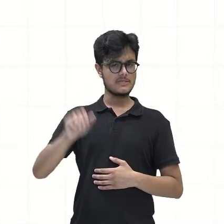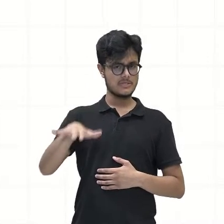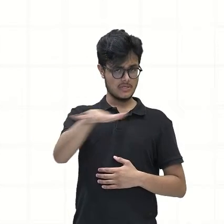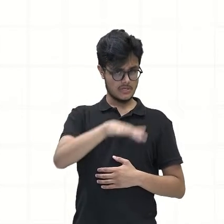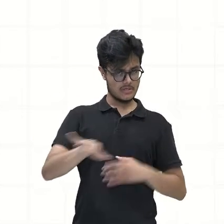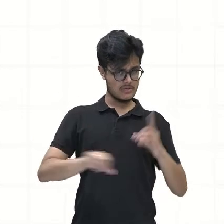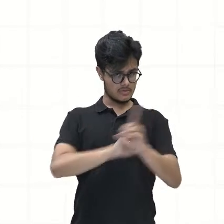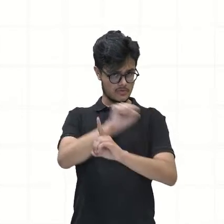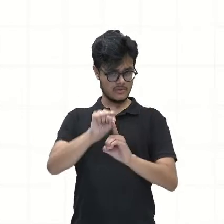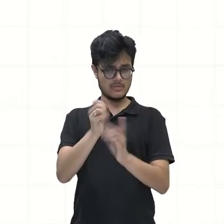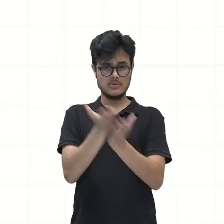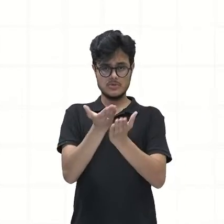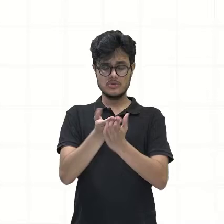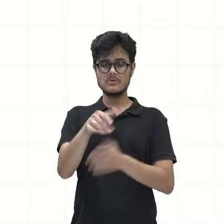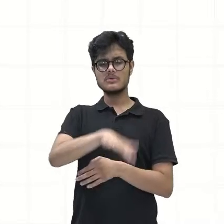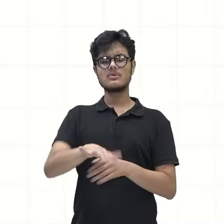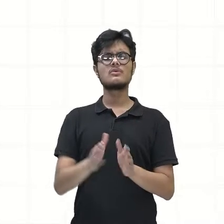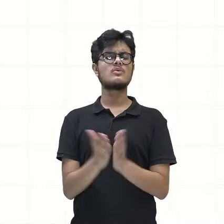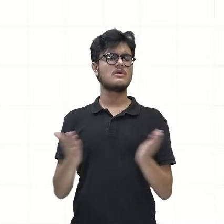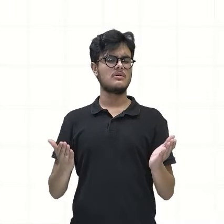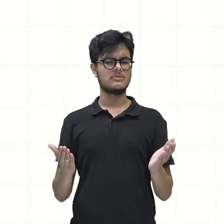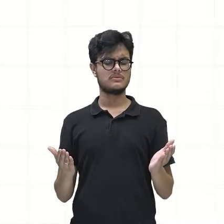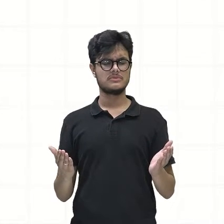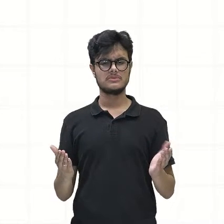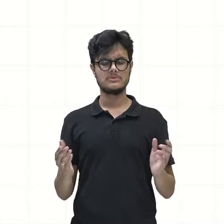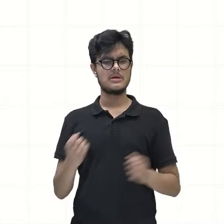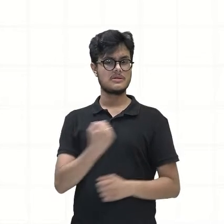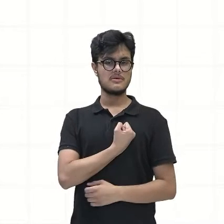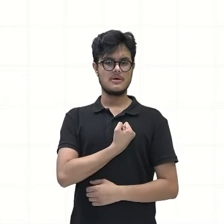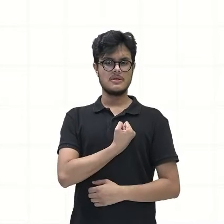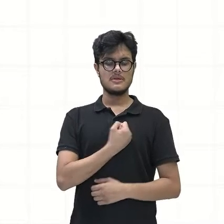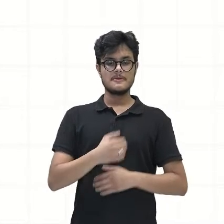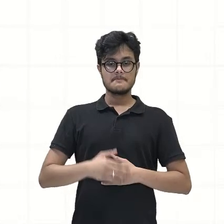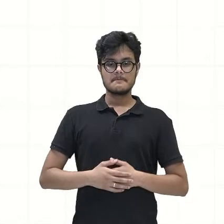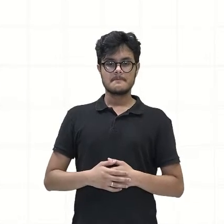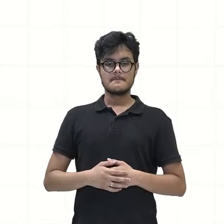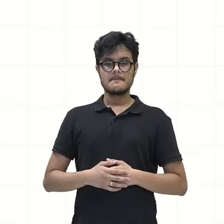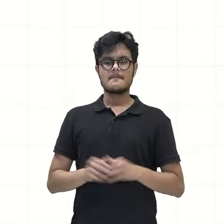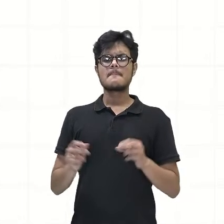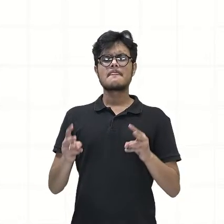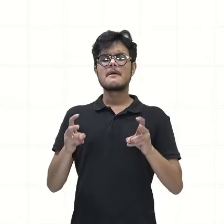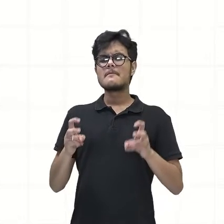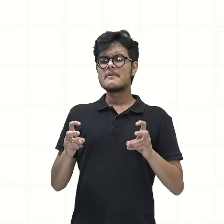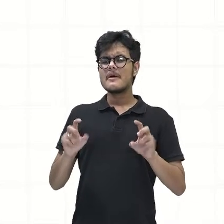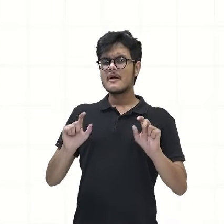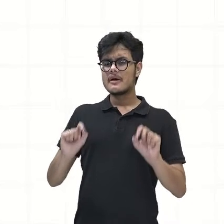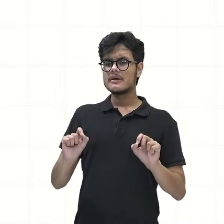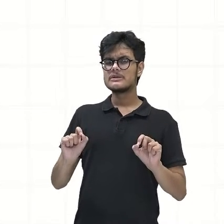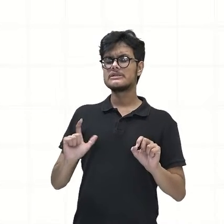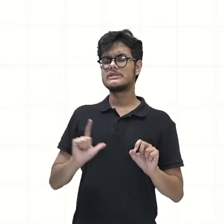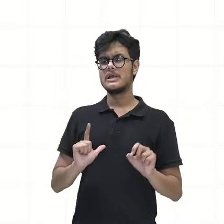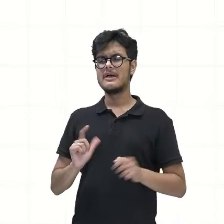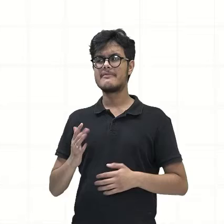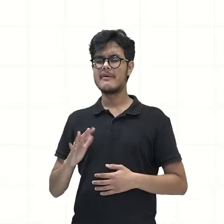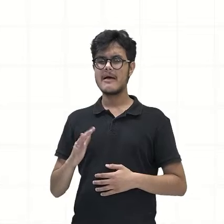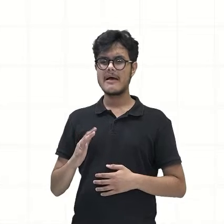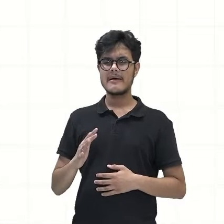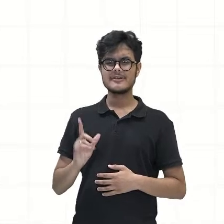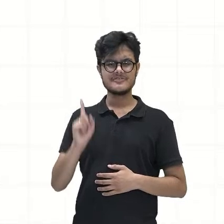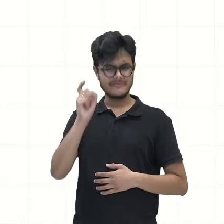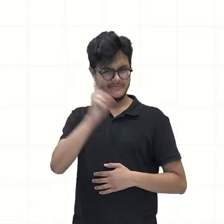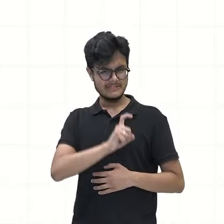de ciências humanas. Se eu observar aí a nota de ciências humanas, ela também estaria um pouco complicada,